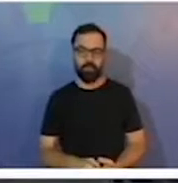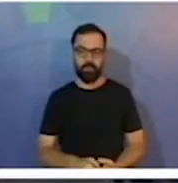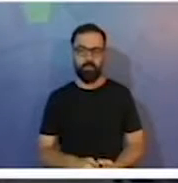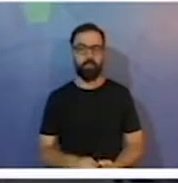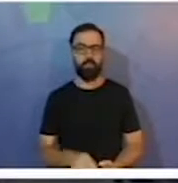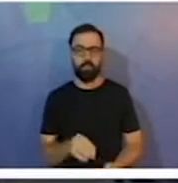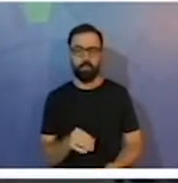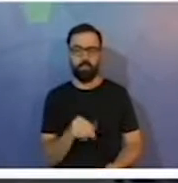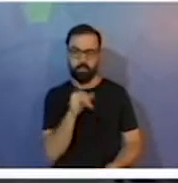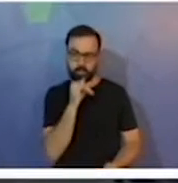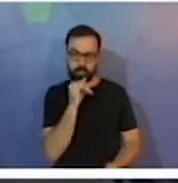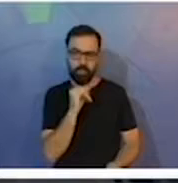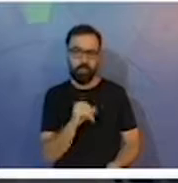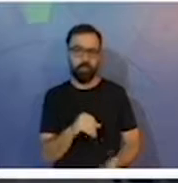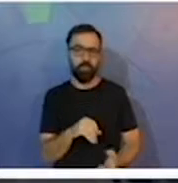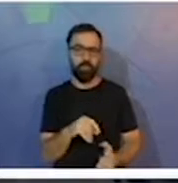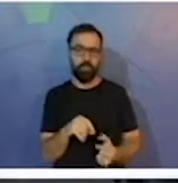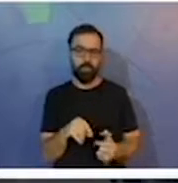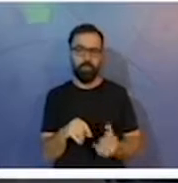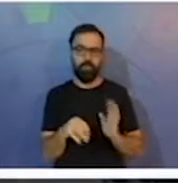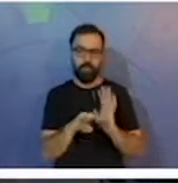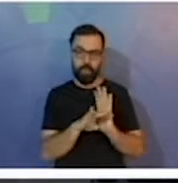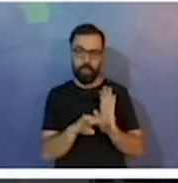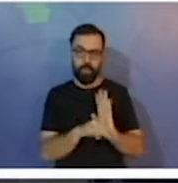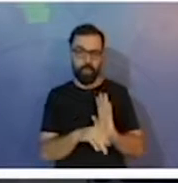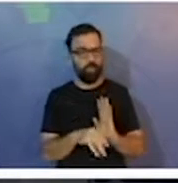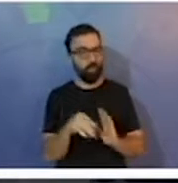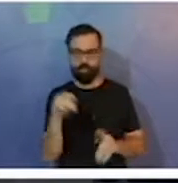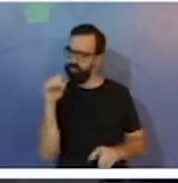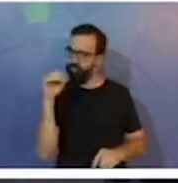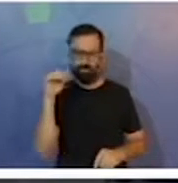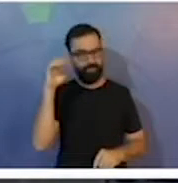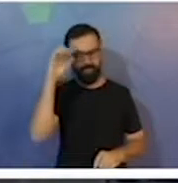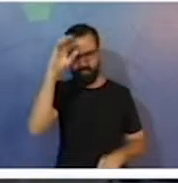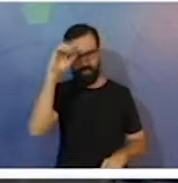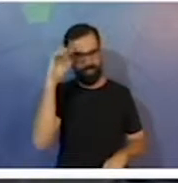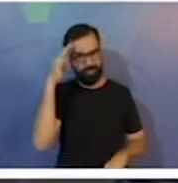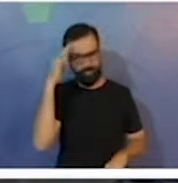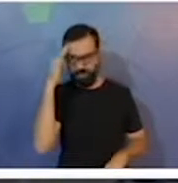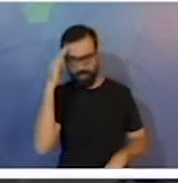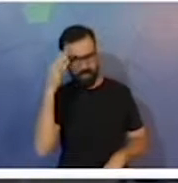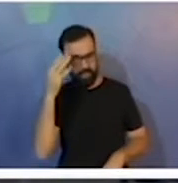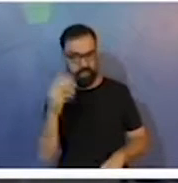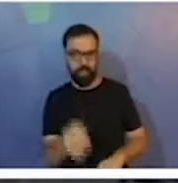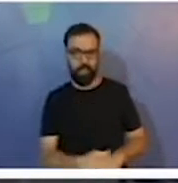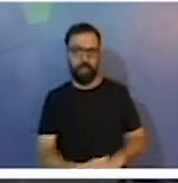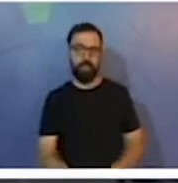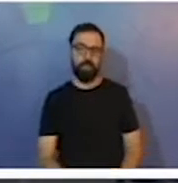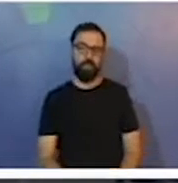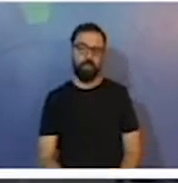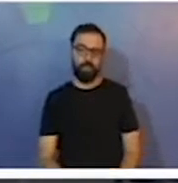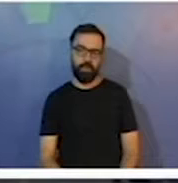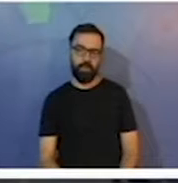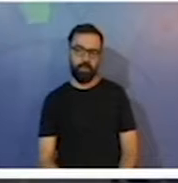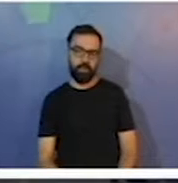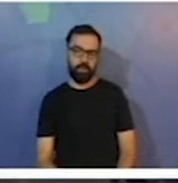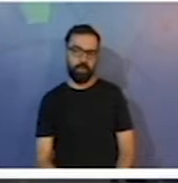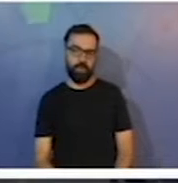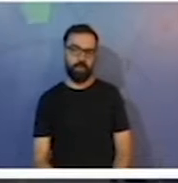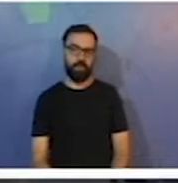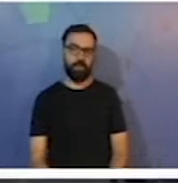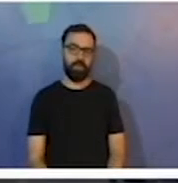possível a receita não será compreendida e portanto não poderá ser realizada me